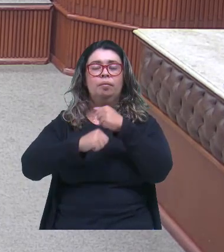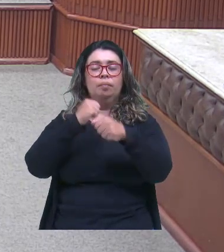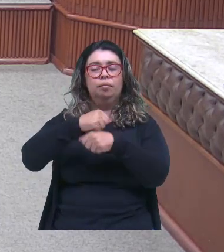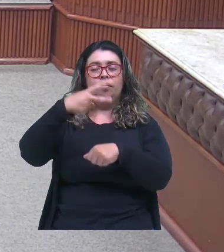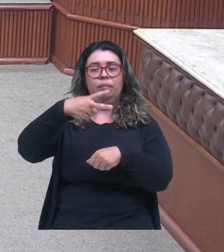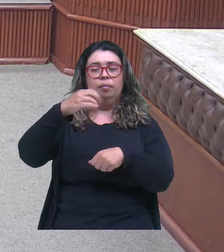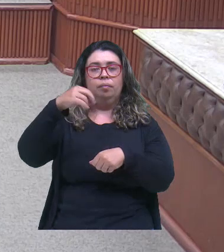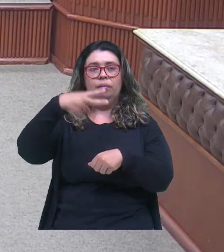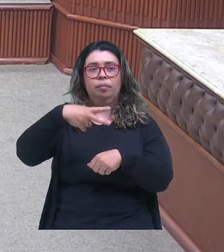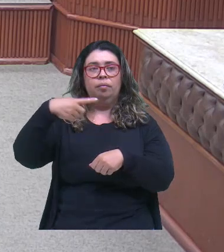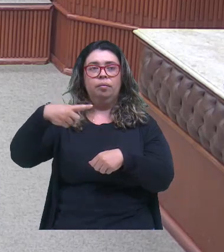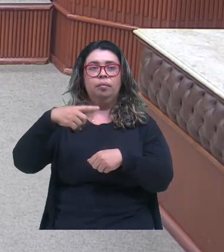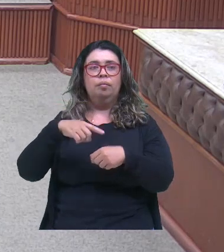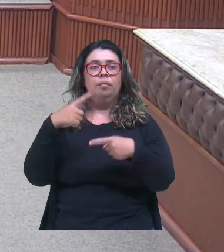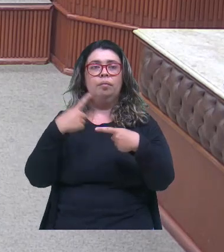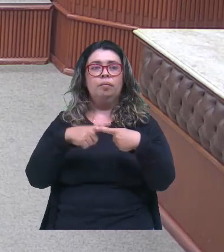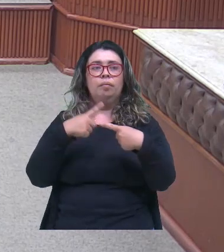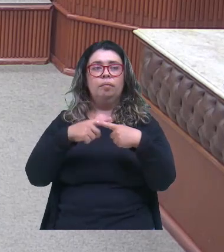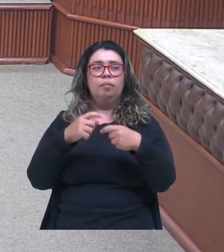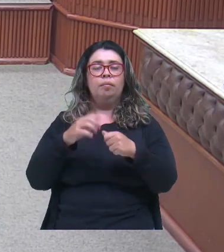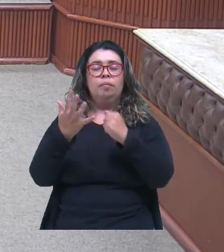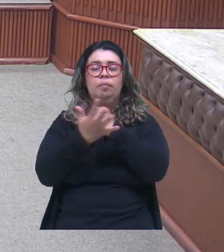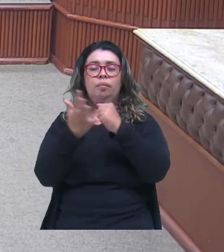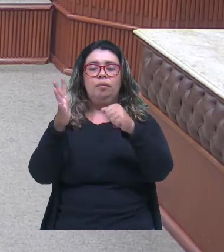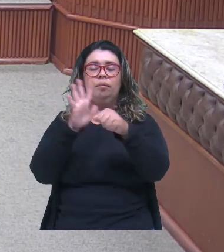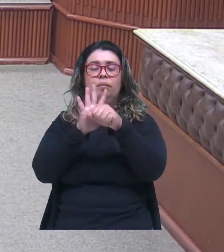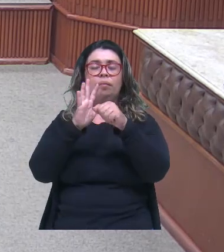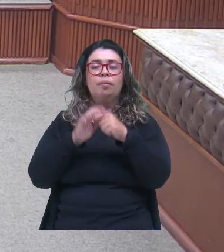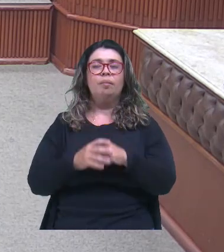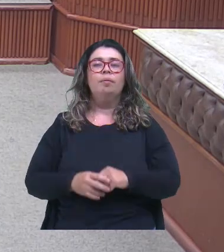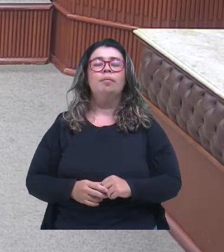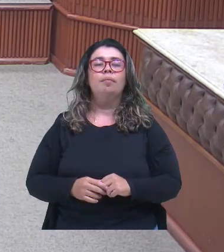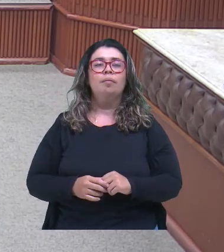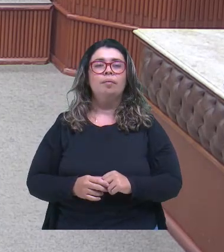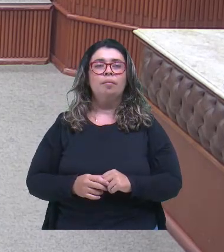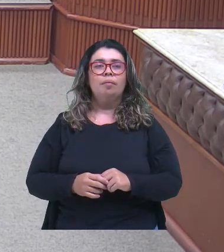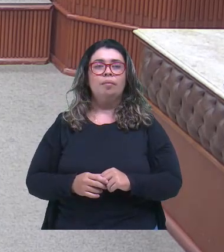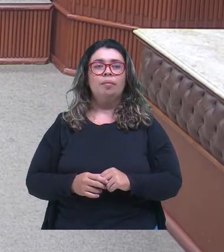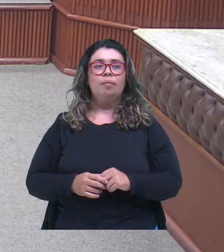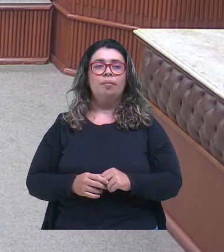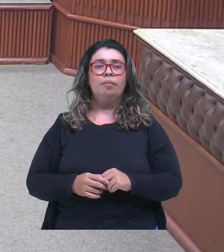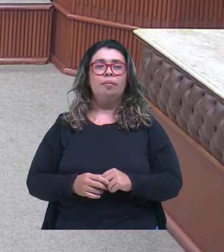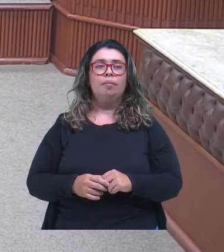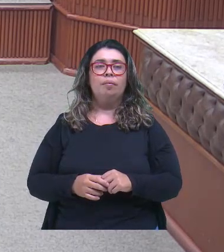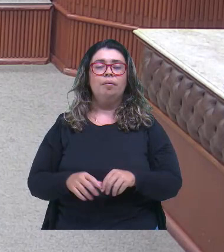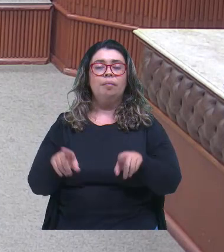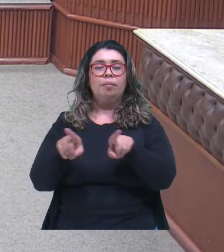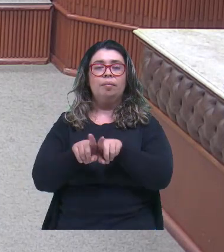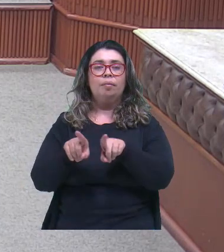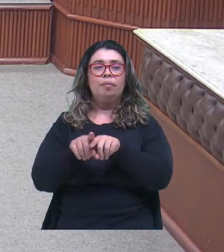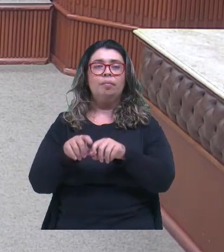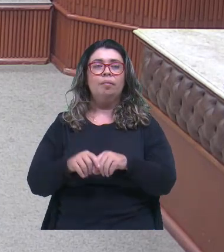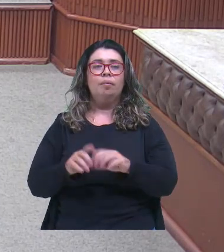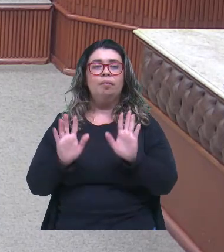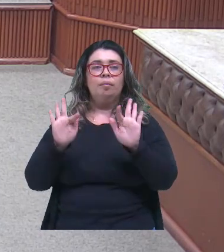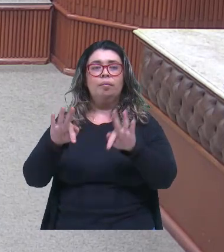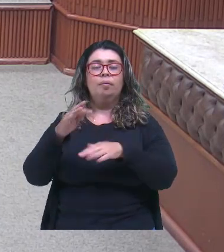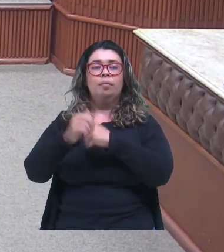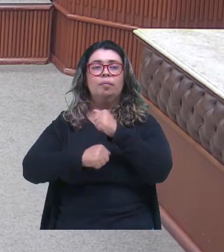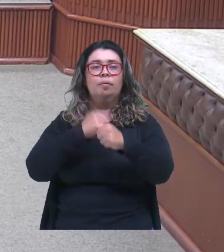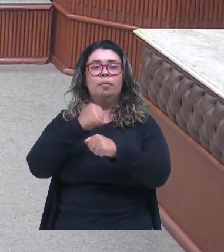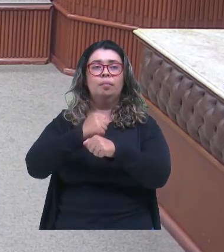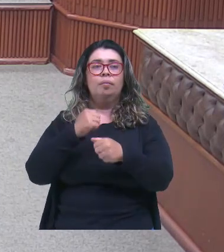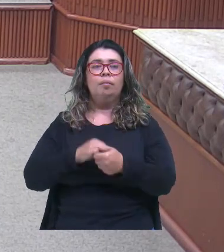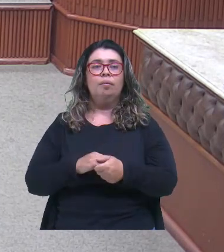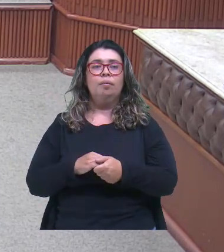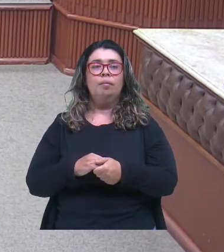2021 em razão da pandemia da Covid-19. Sendo assim, no final do ano,